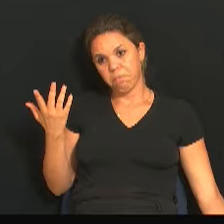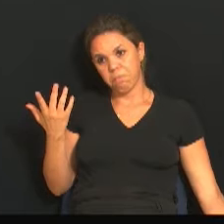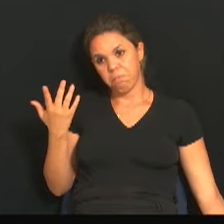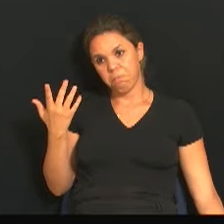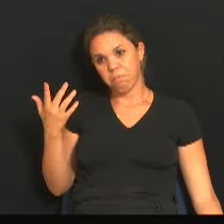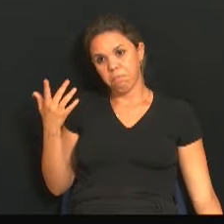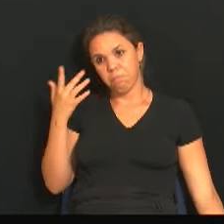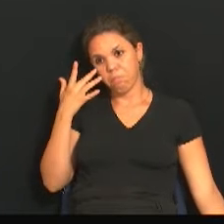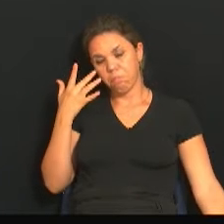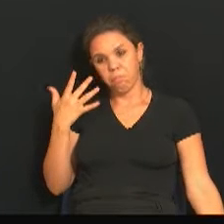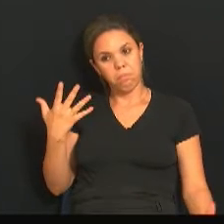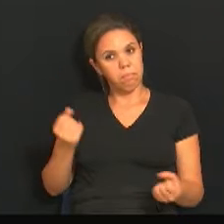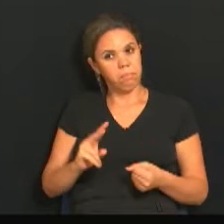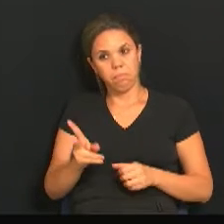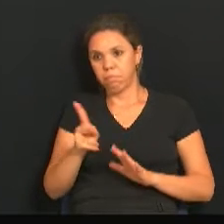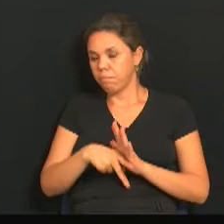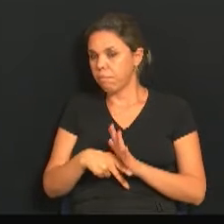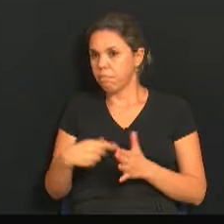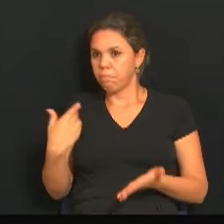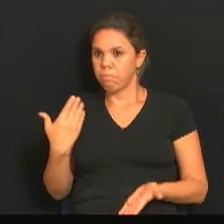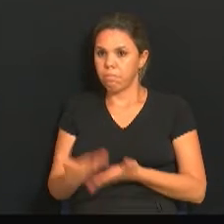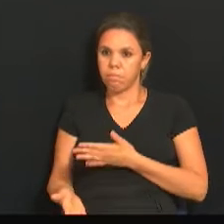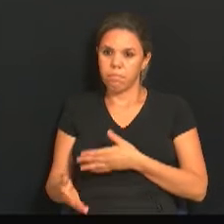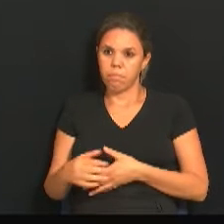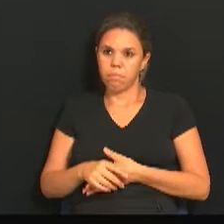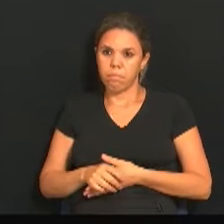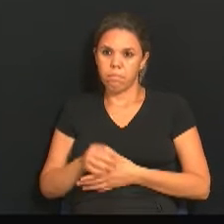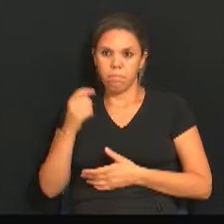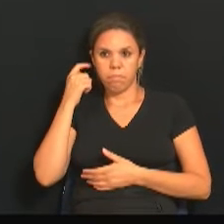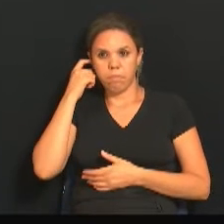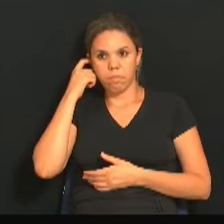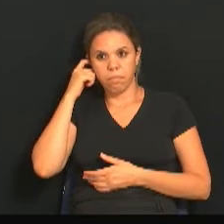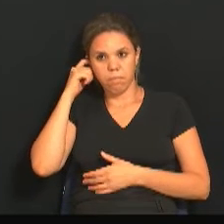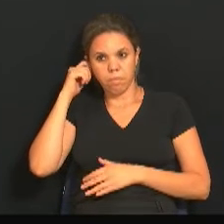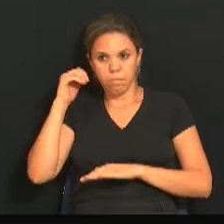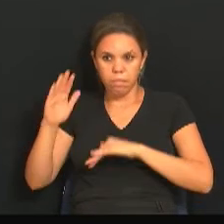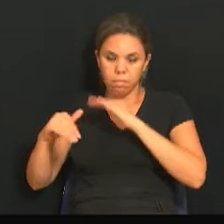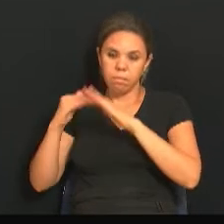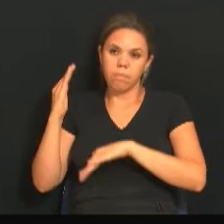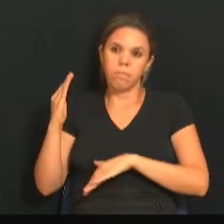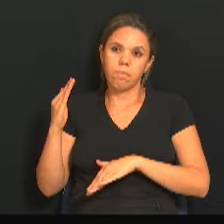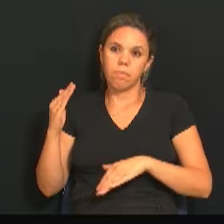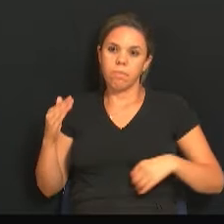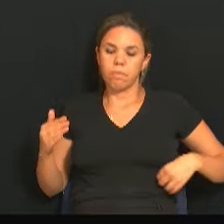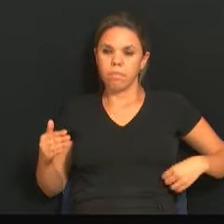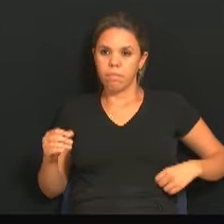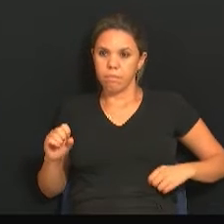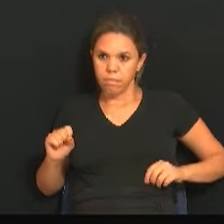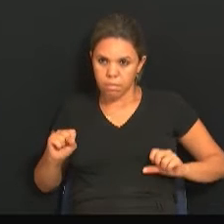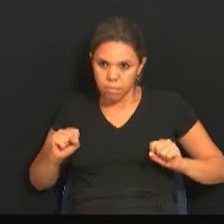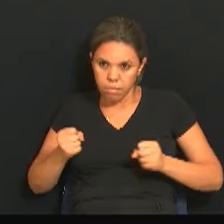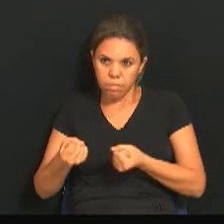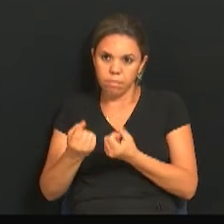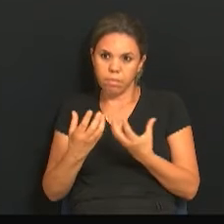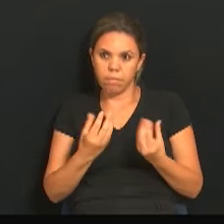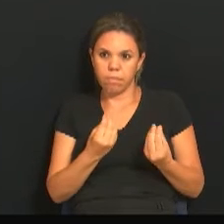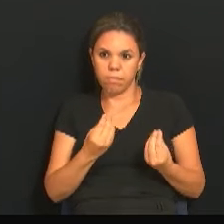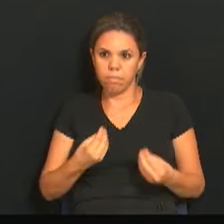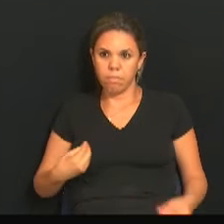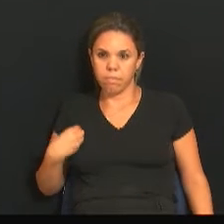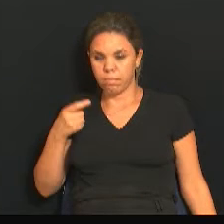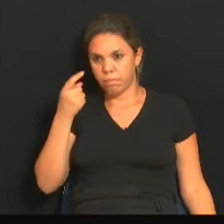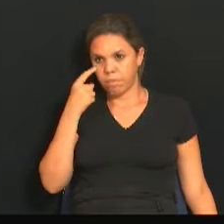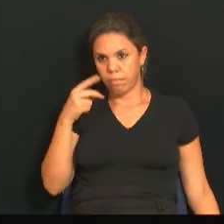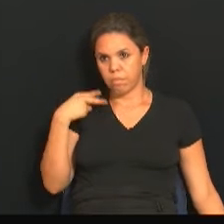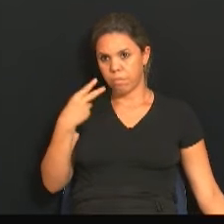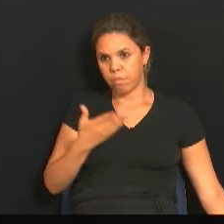não dar andamento no projeto e a gente perder esse avanço com a graça de esforço de muitos que estão aí, dos vereadores